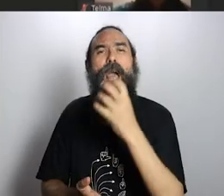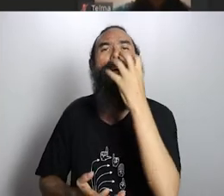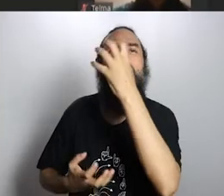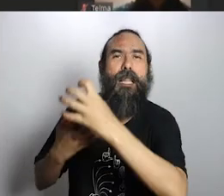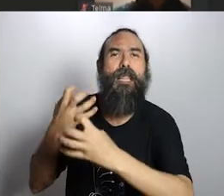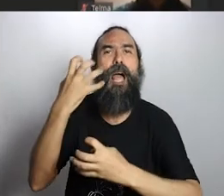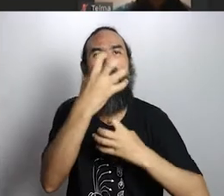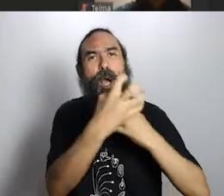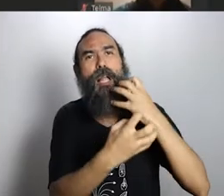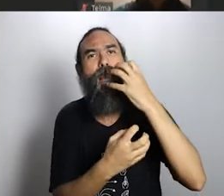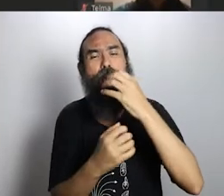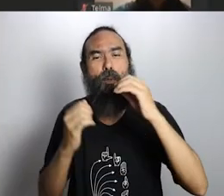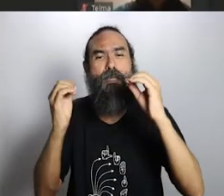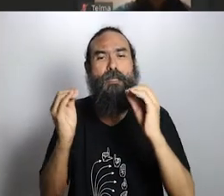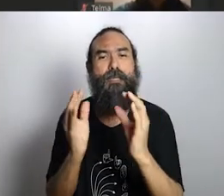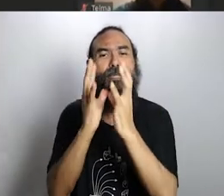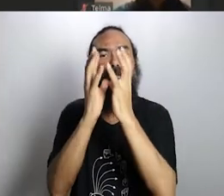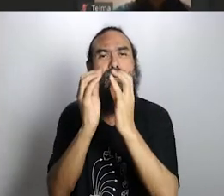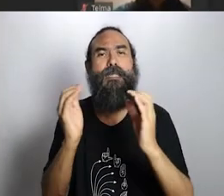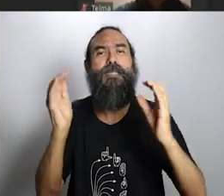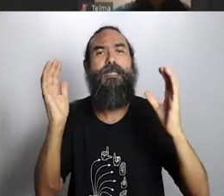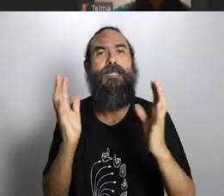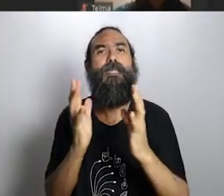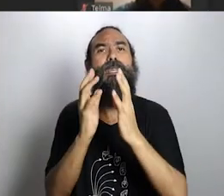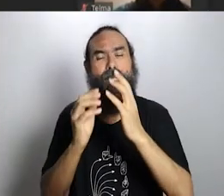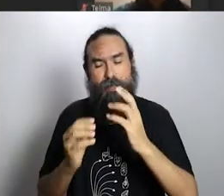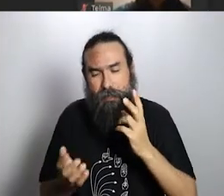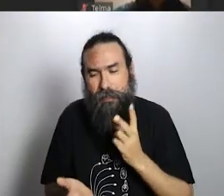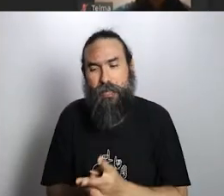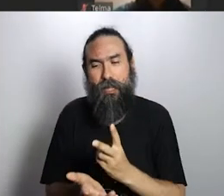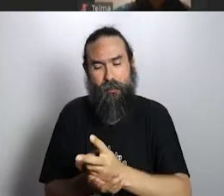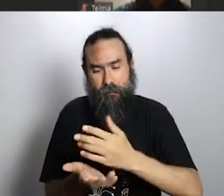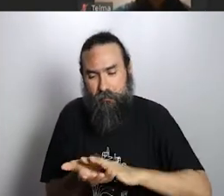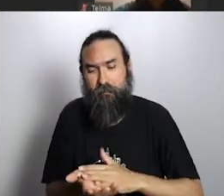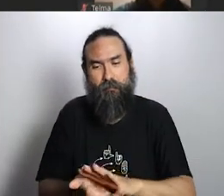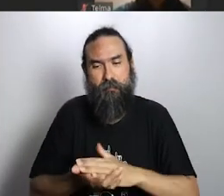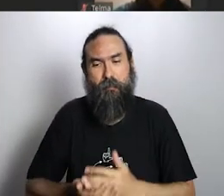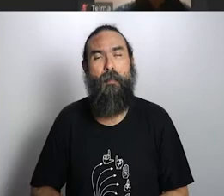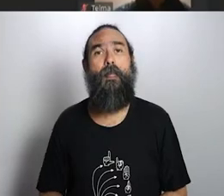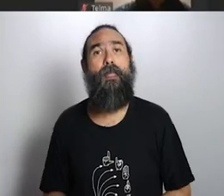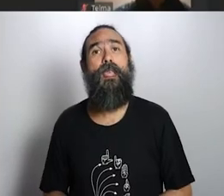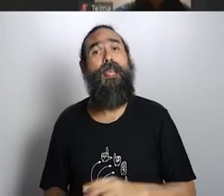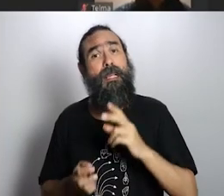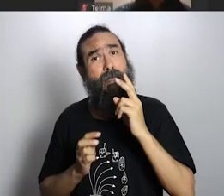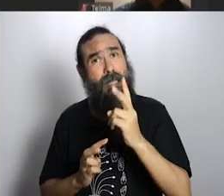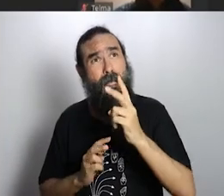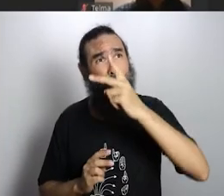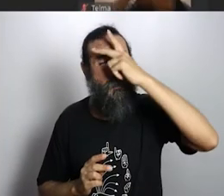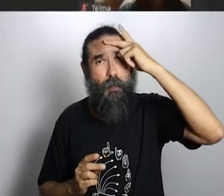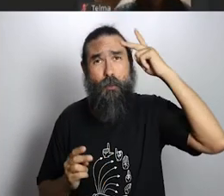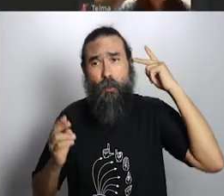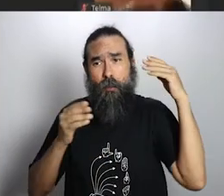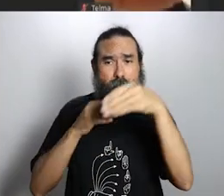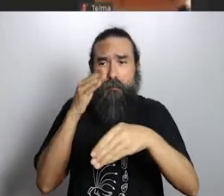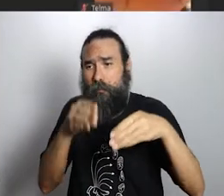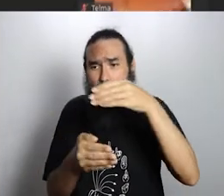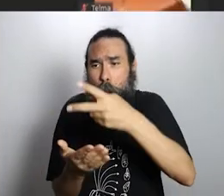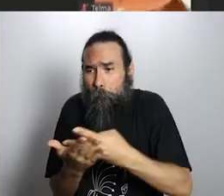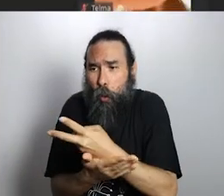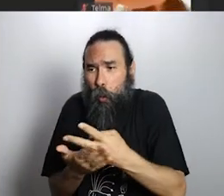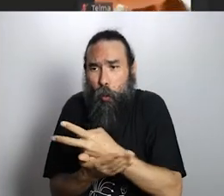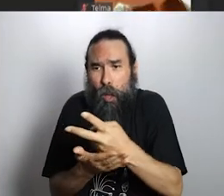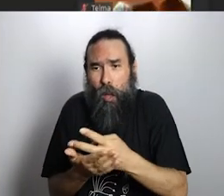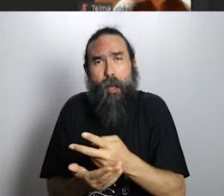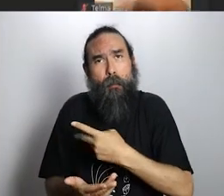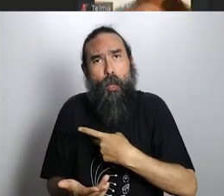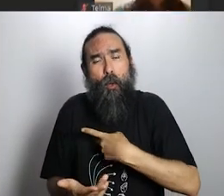maracatu. E era muito procurado e esquecido. Procuravam a ele só naquela hora para saber de